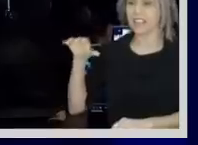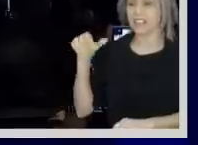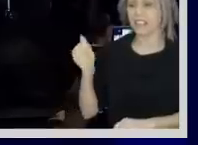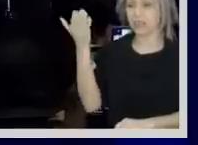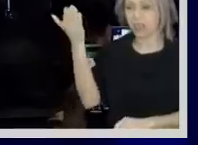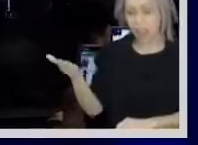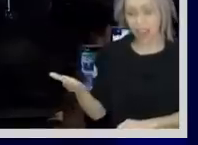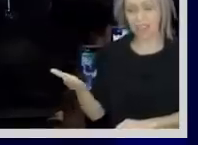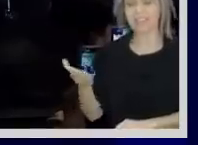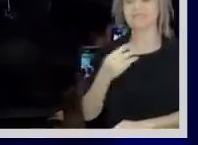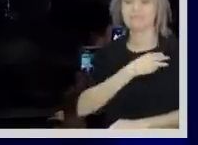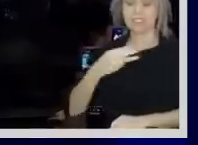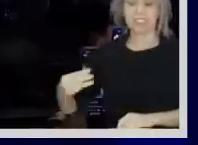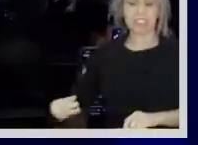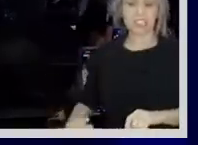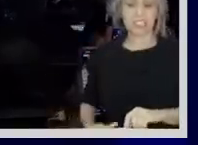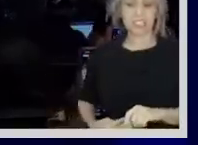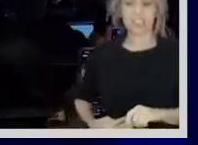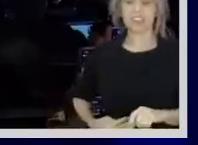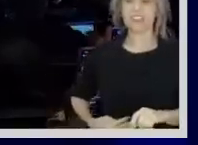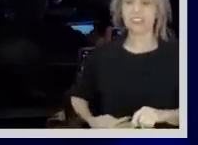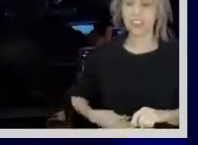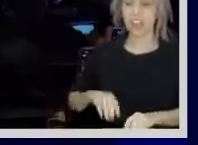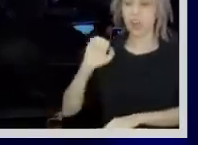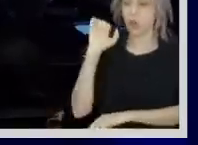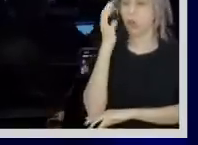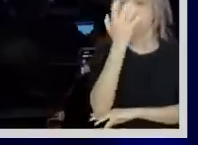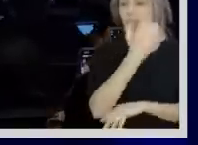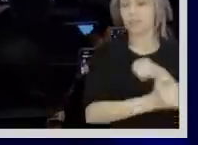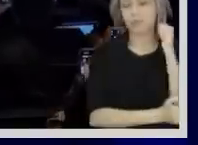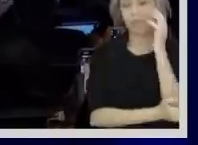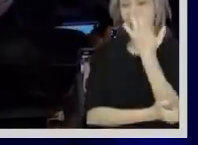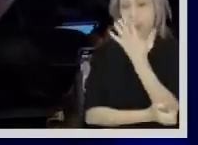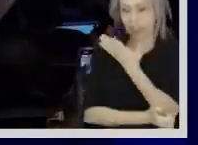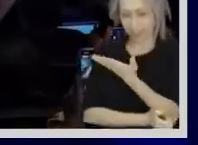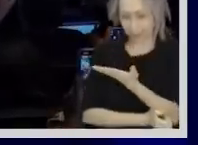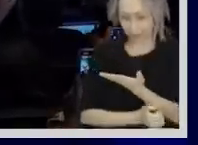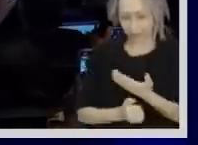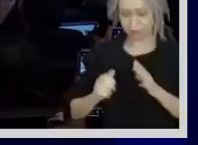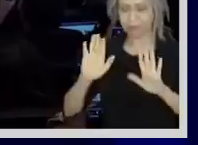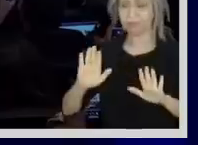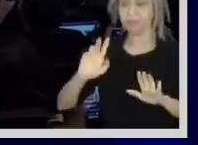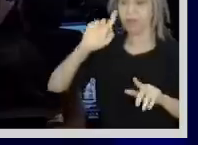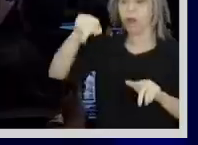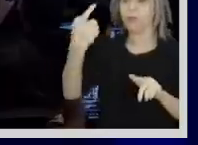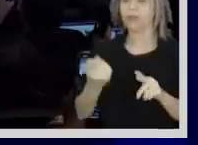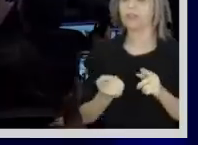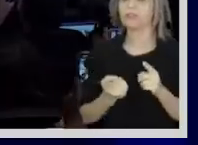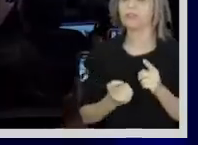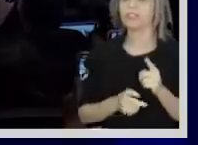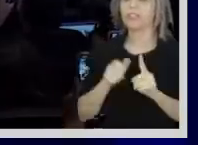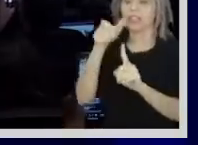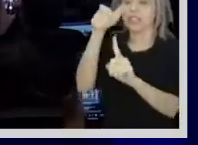conseguiu ali, como um prêmio de consolação, debaixo do Ministério do Planejamento, o PPI, que é o Programa de Parcerias, né, que lida